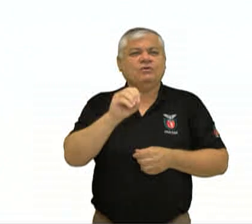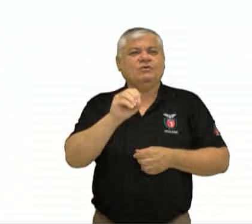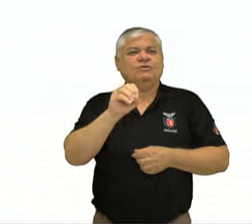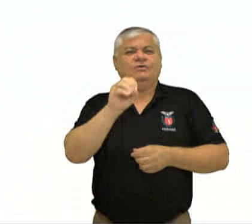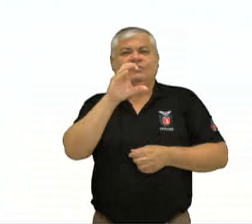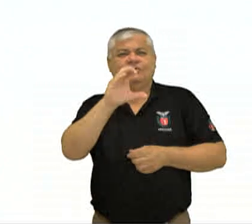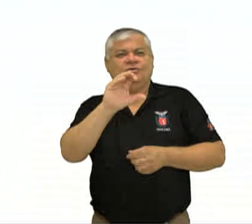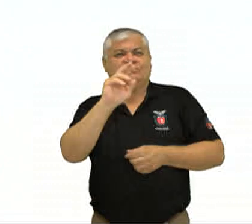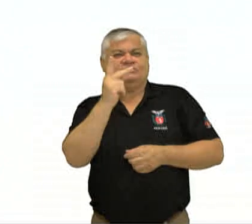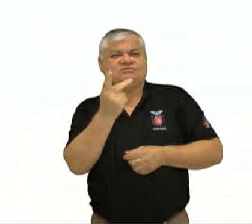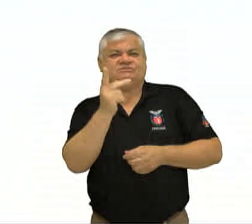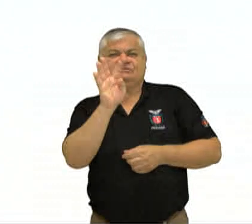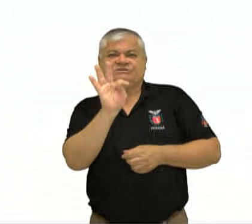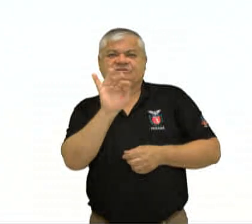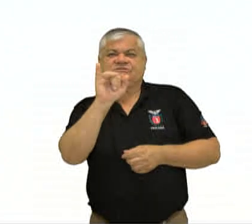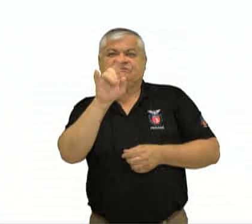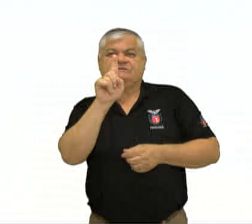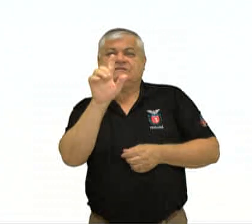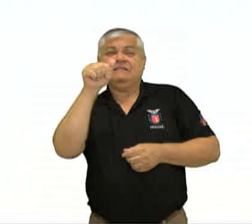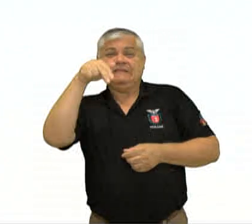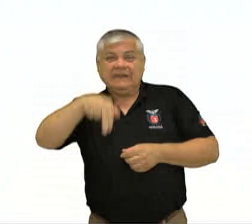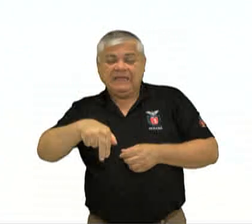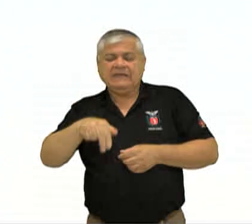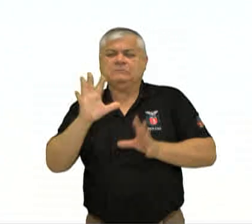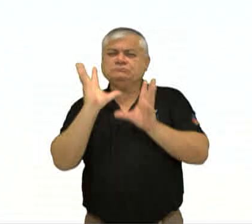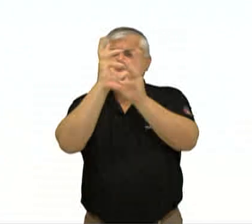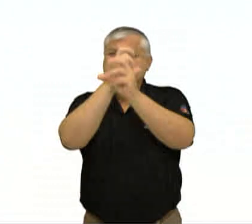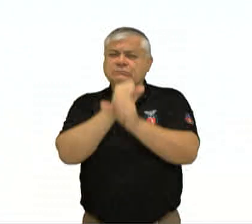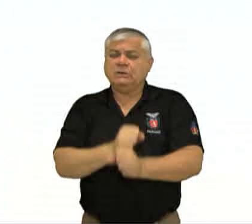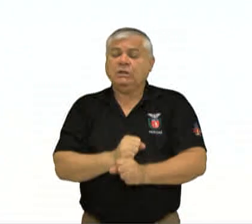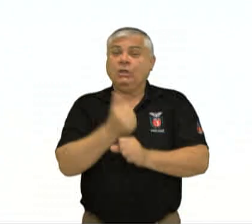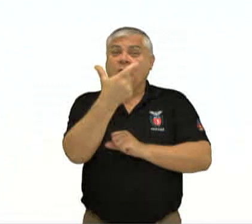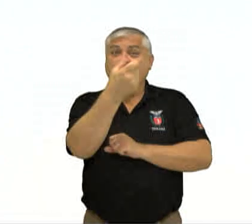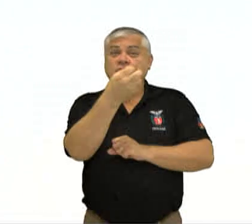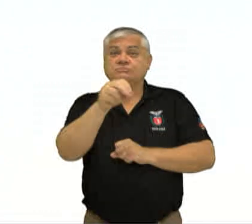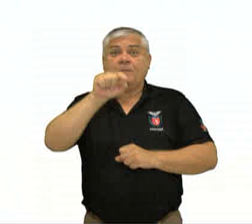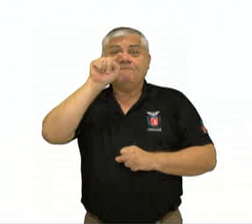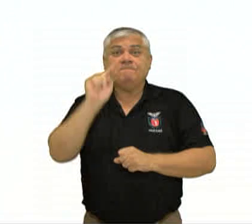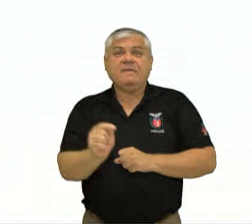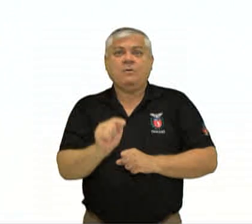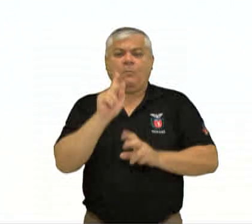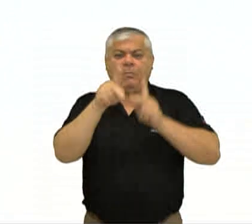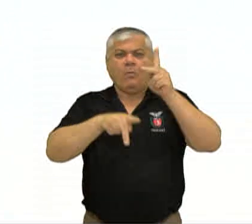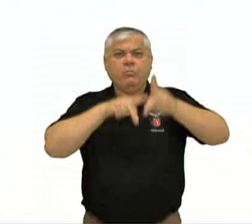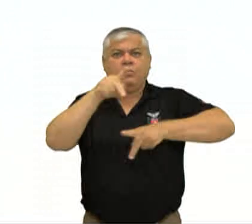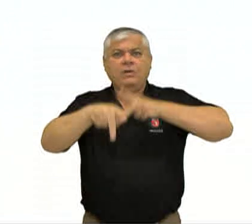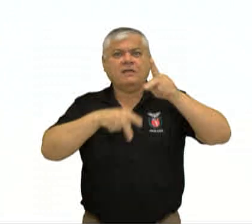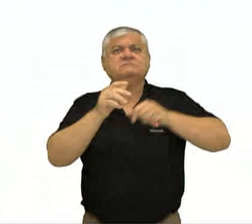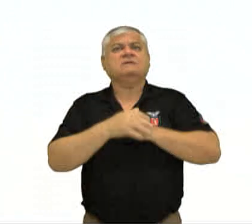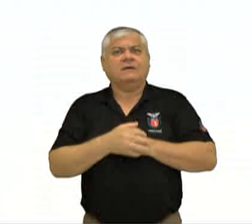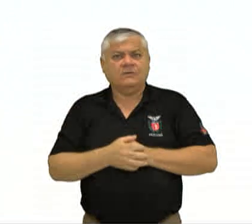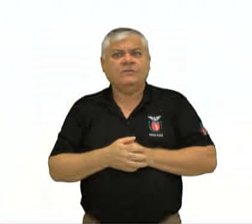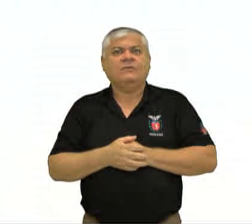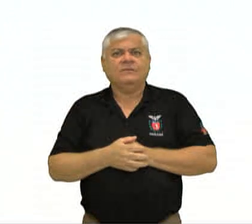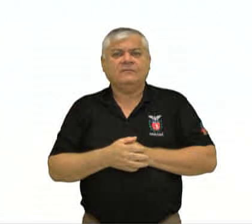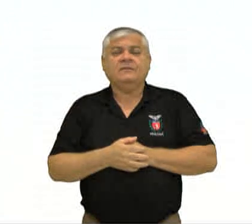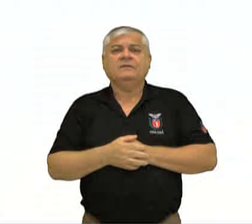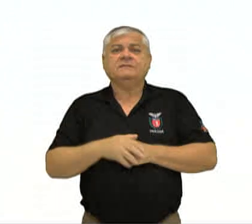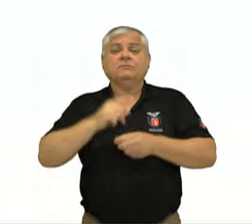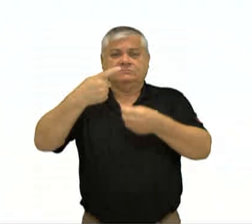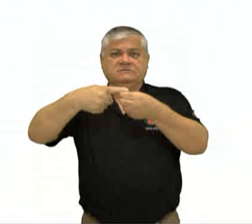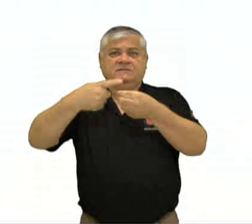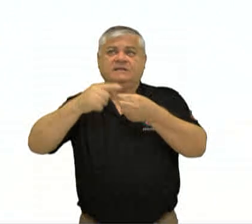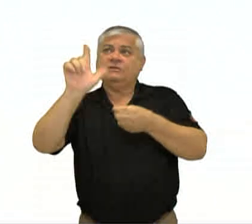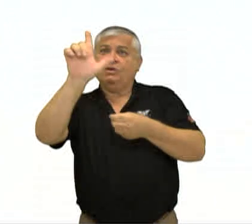mil habitantes, né? Para que a gente faça uma comparação, a cidade de Londres, que era uma das maiores cidades